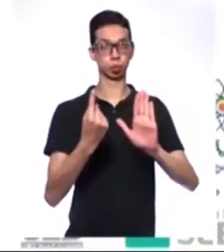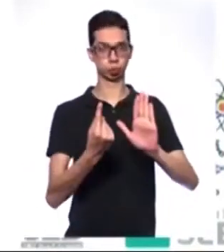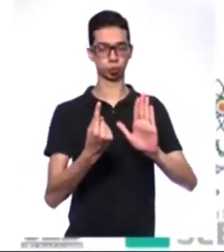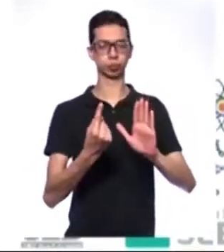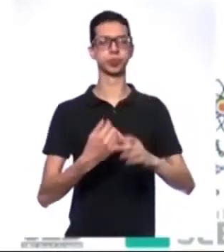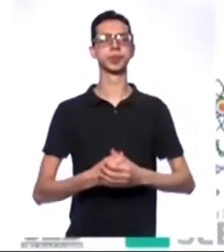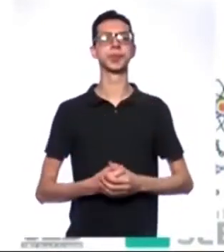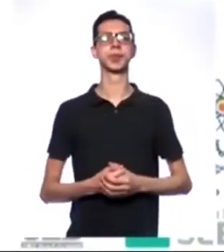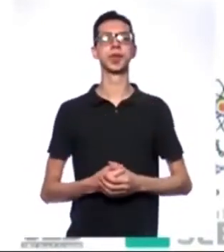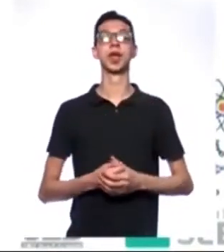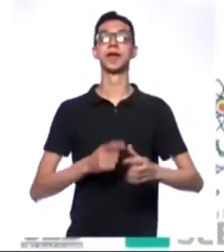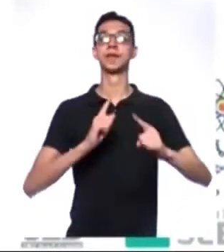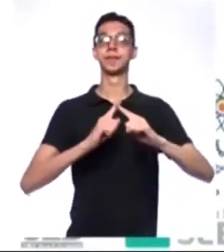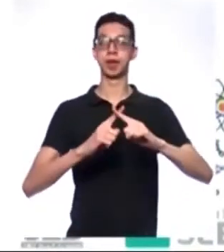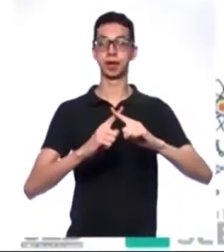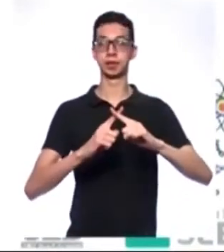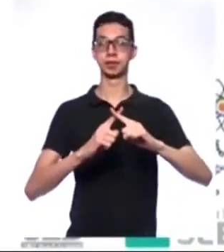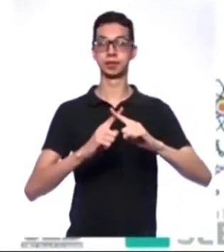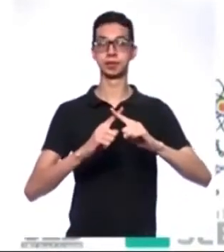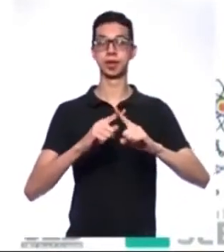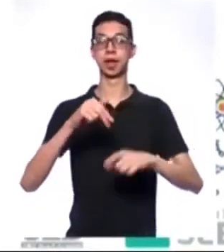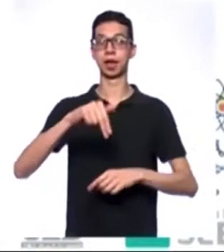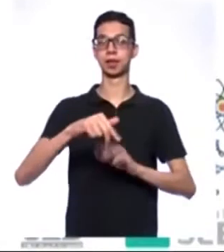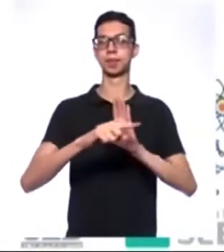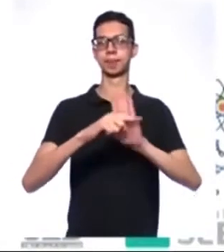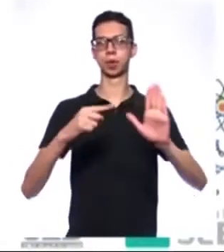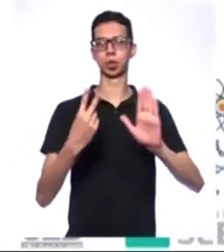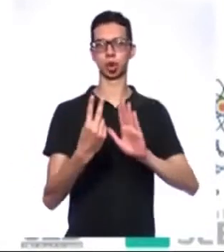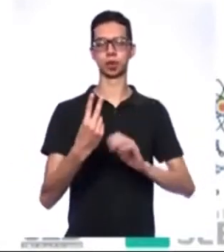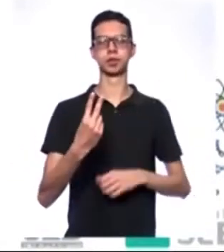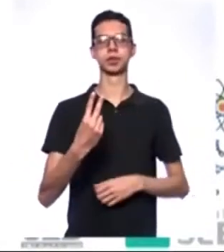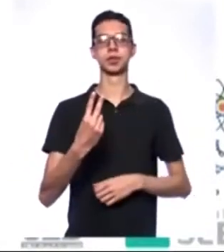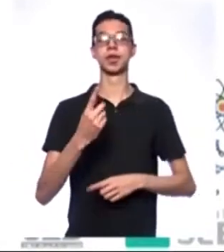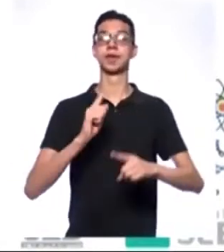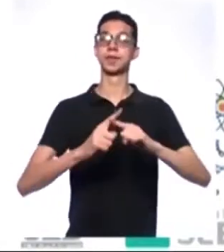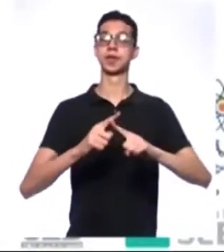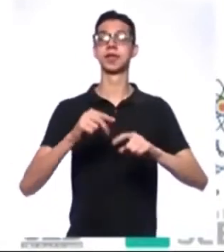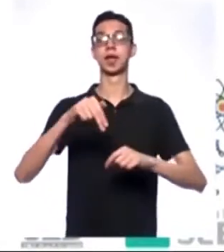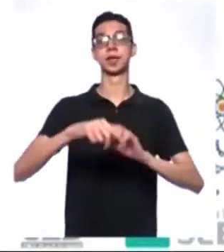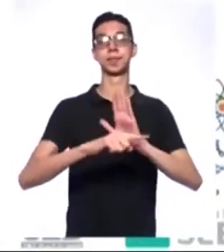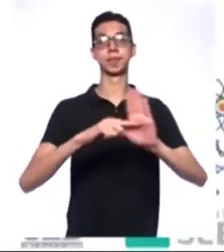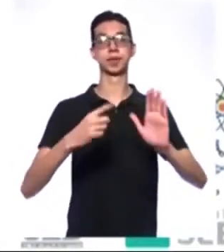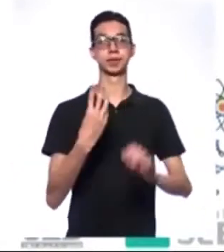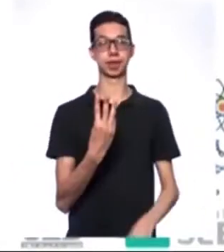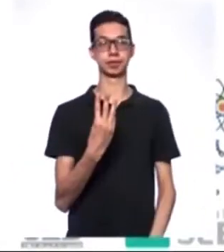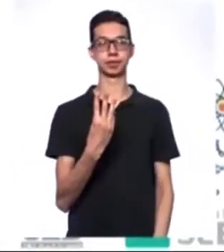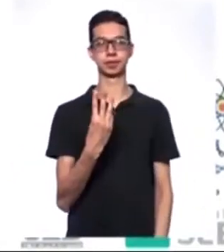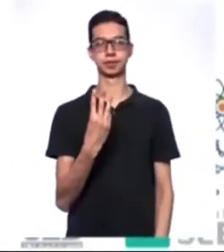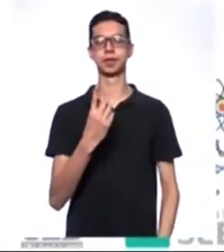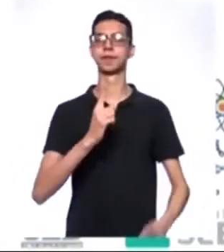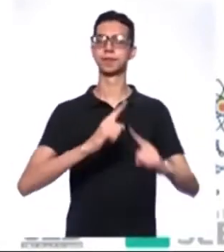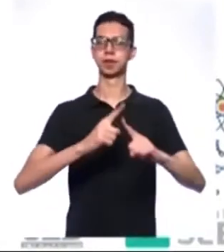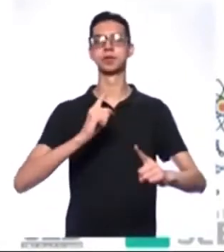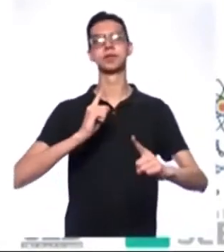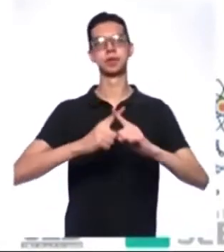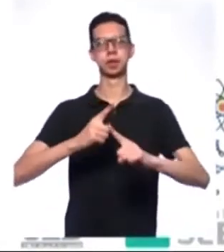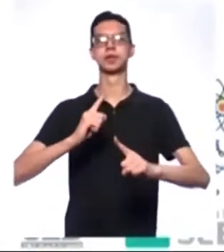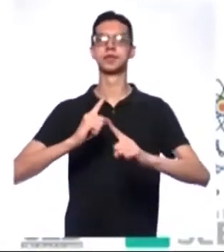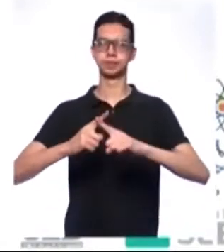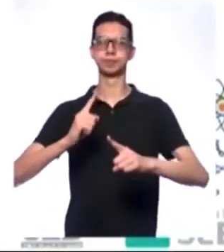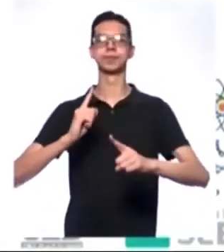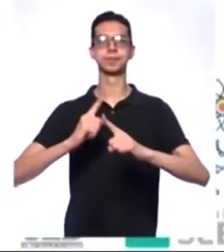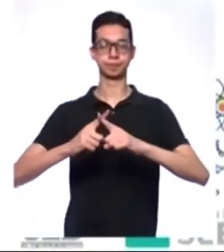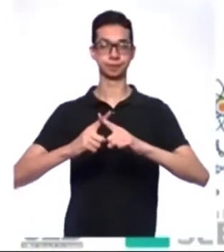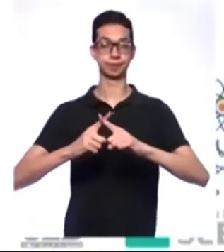vezes o antecessor inteiro kaiane menos 2 vezes o antecessor Inter e no Face Birds Birds Birds